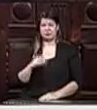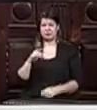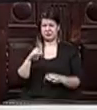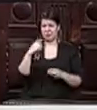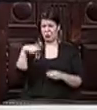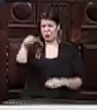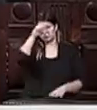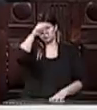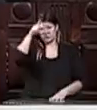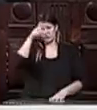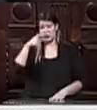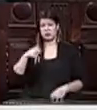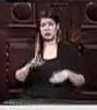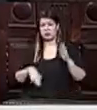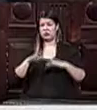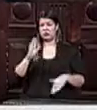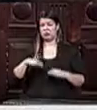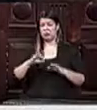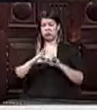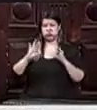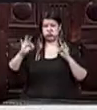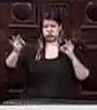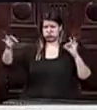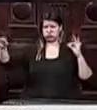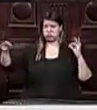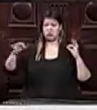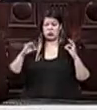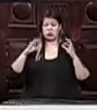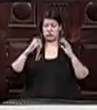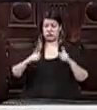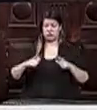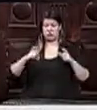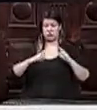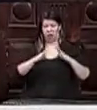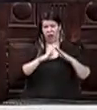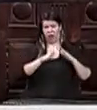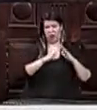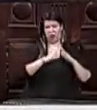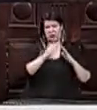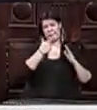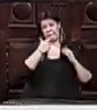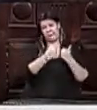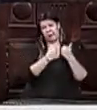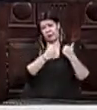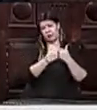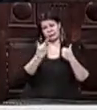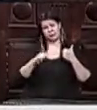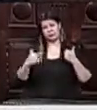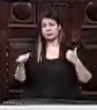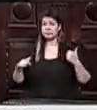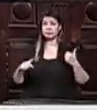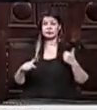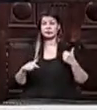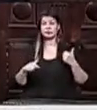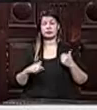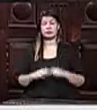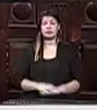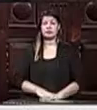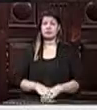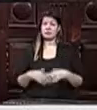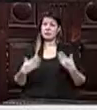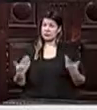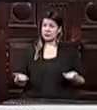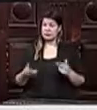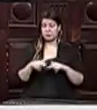outro município, muitas vezes muito distante de sua região de residência, de seu local de residência e da escola em que ele trabalhava. Por